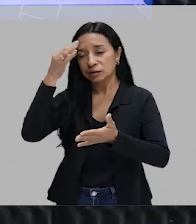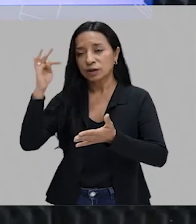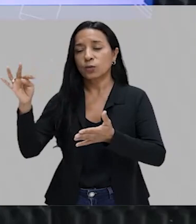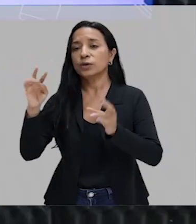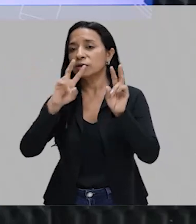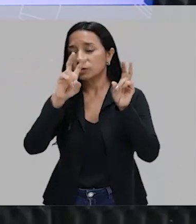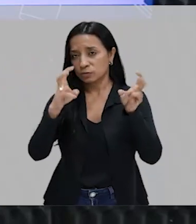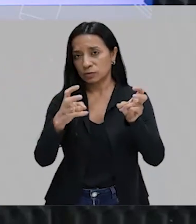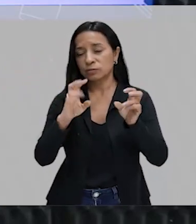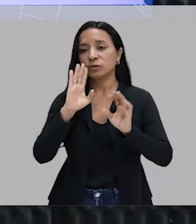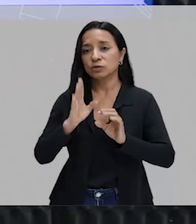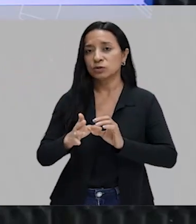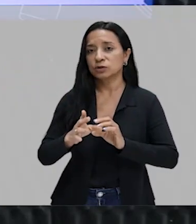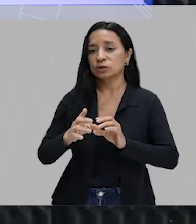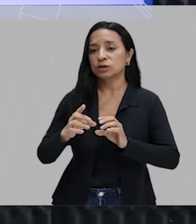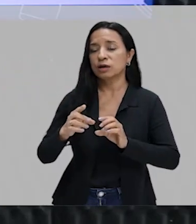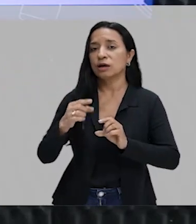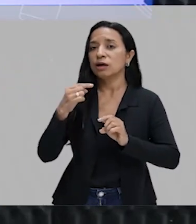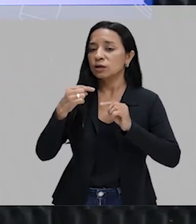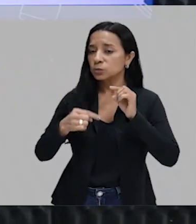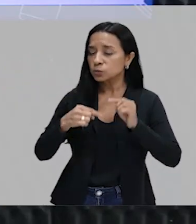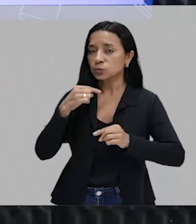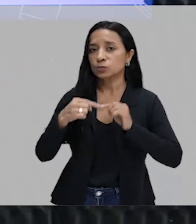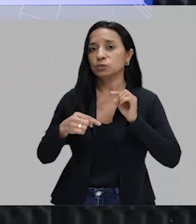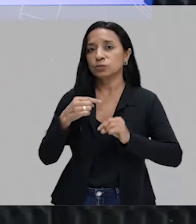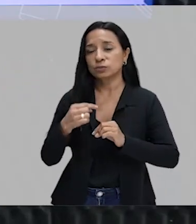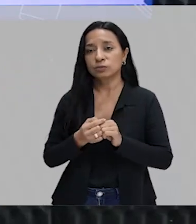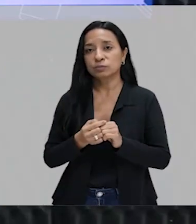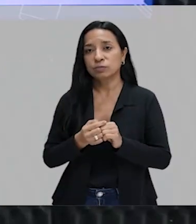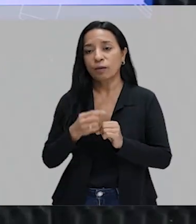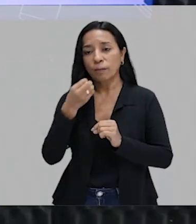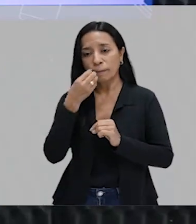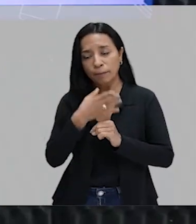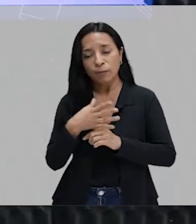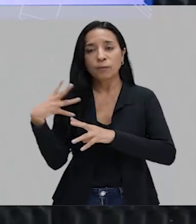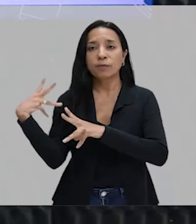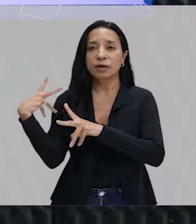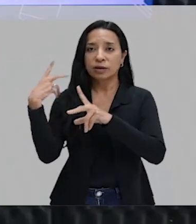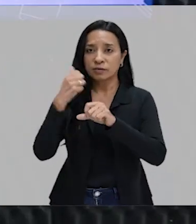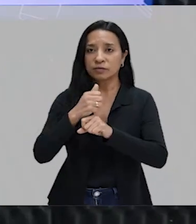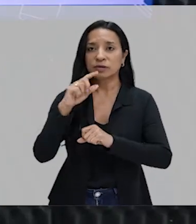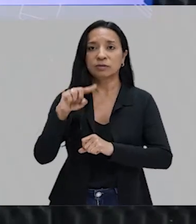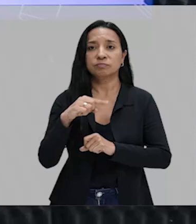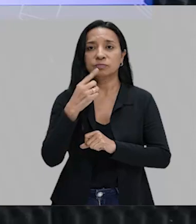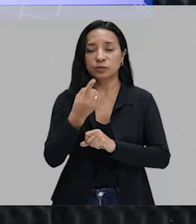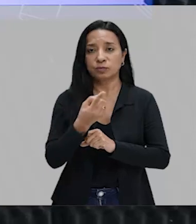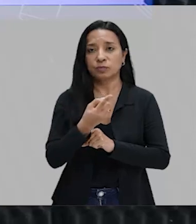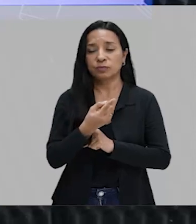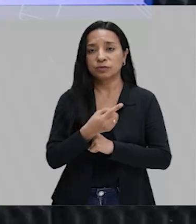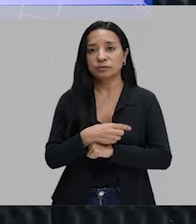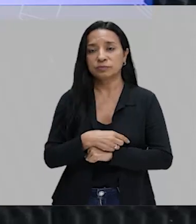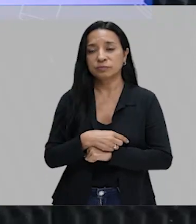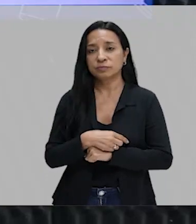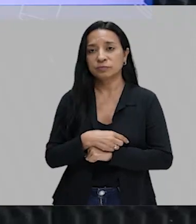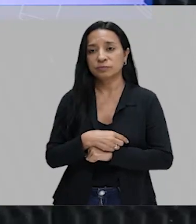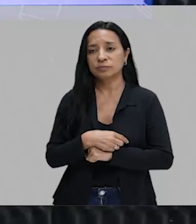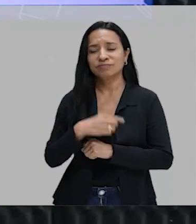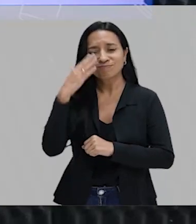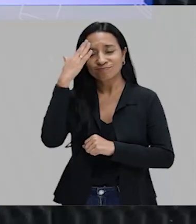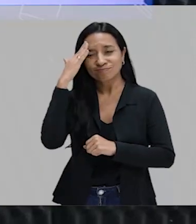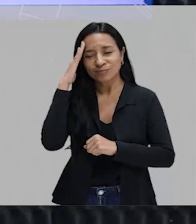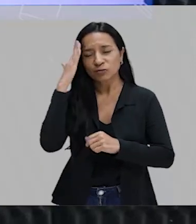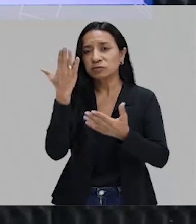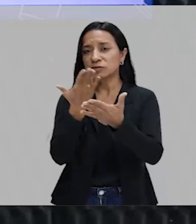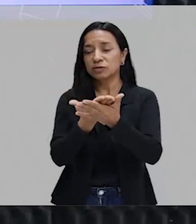tema já foi discutido. Então seria bom dar uma reforçada depois, né? De repente você não entendeu